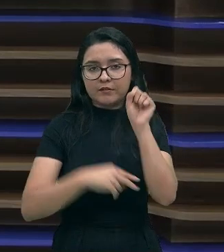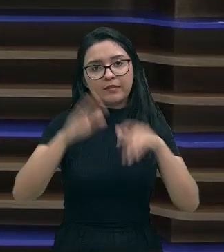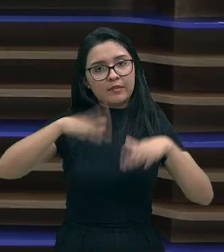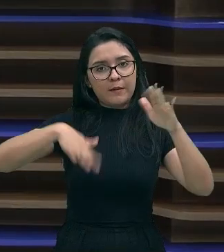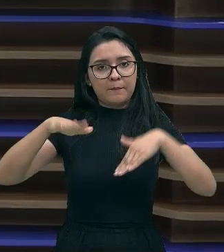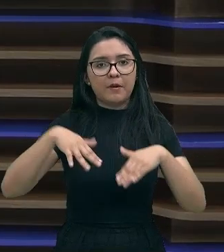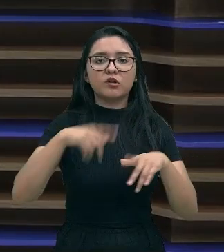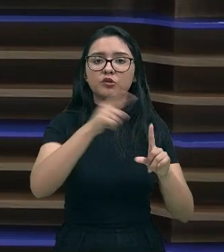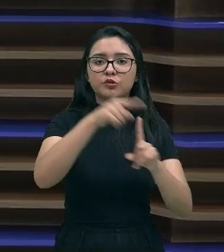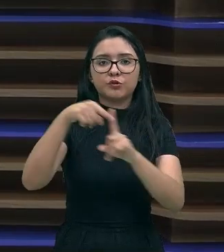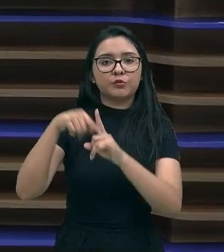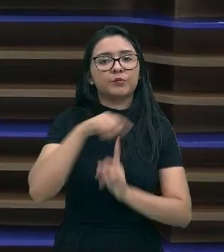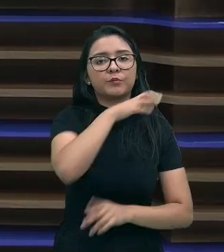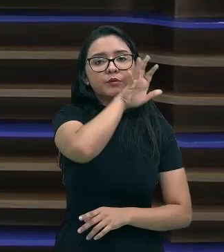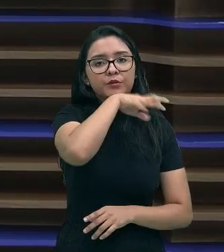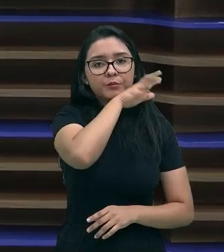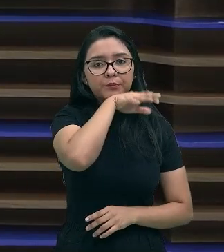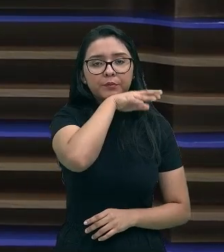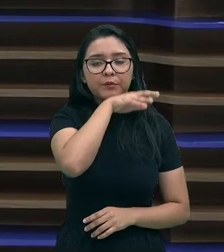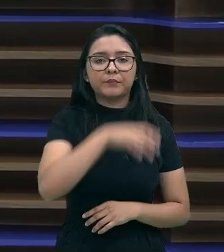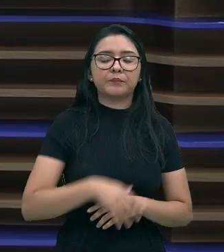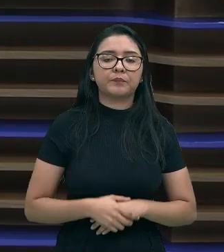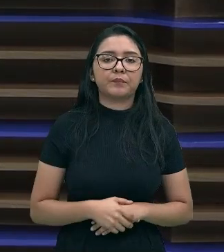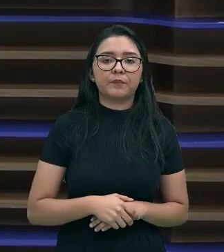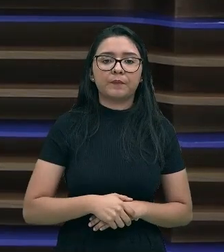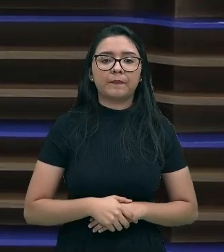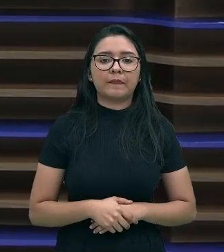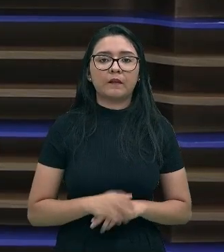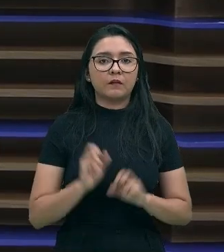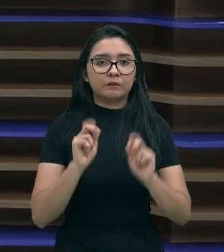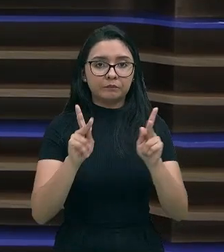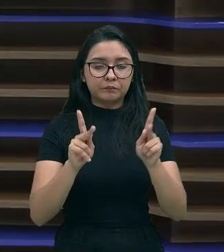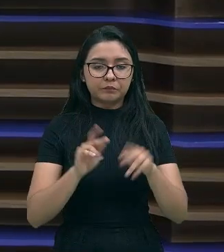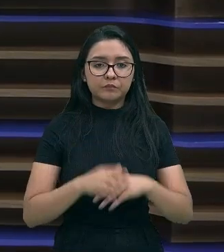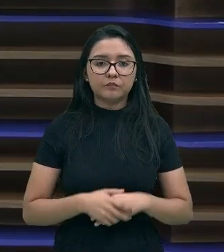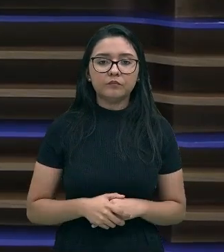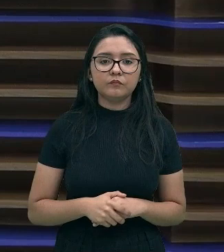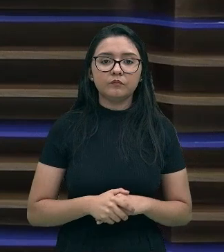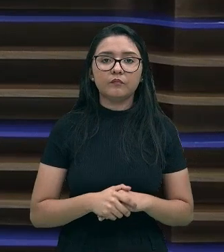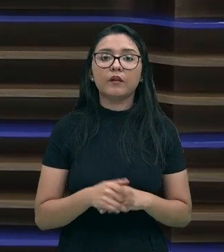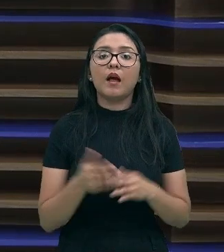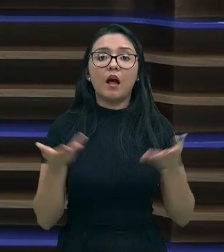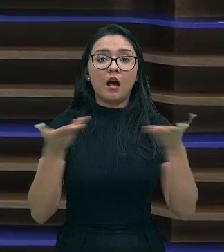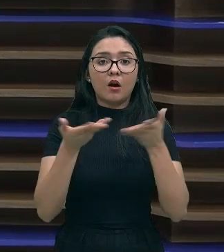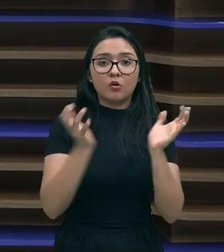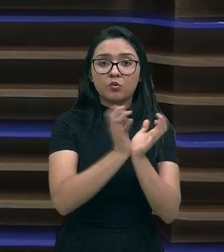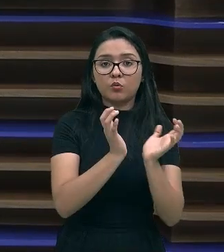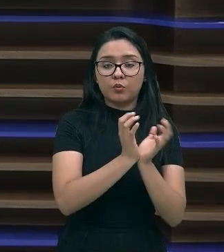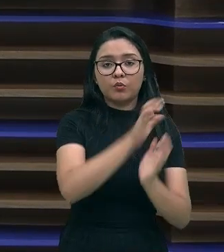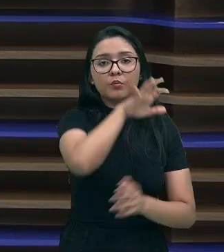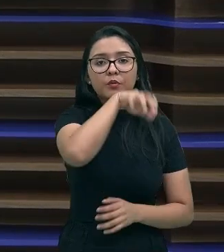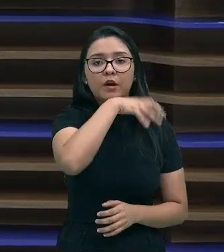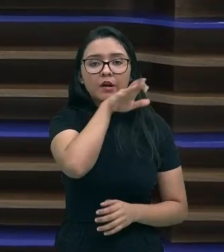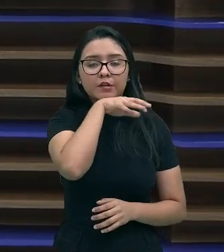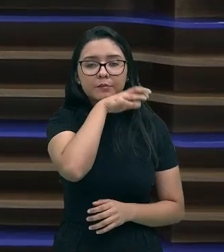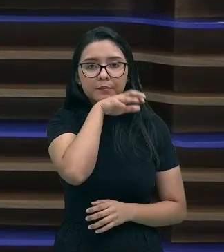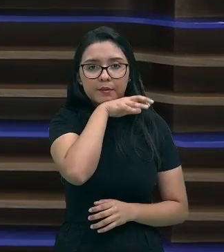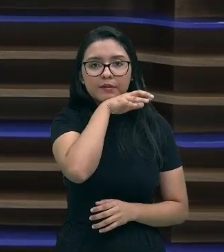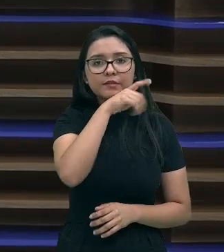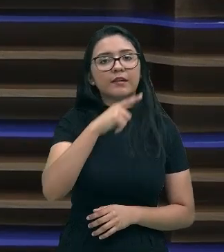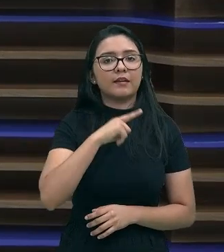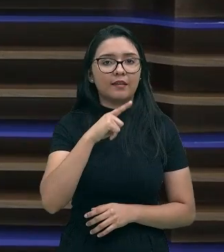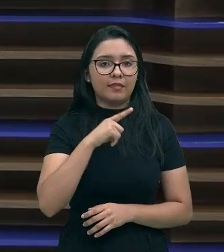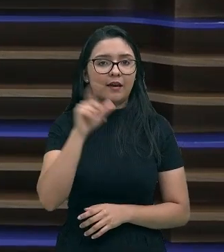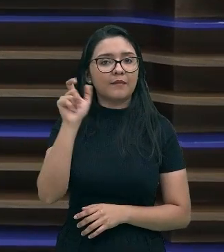tá bom? Depende de invertebrado para invertebrado, tá certo? E os vertebrados? A gente já falou dos seres humanos, né? E vamos falar